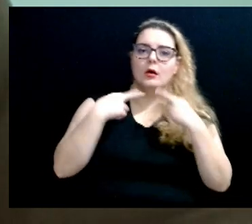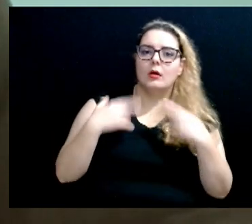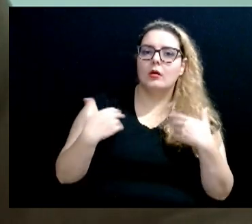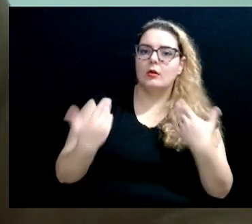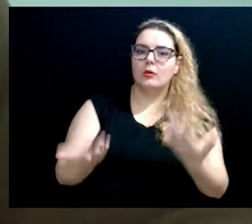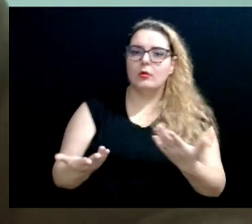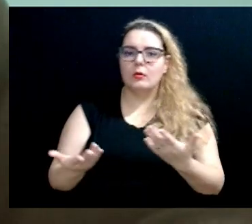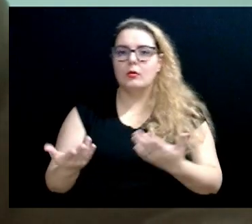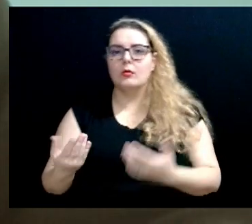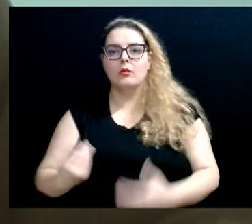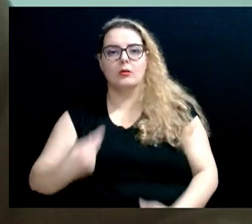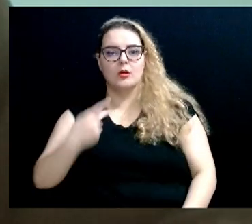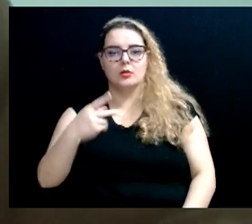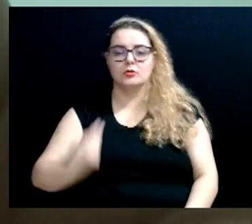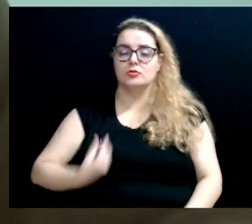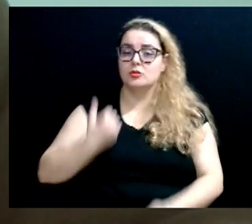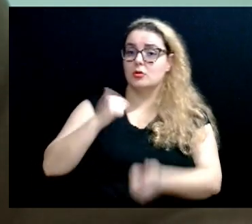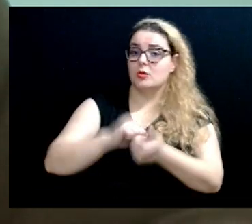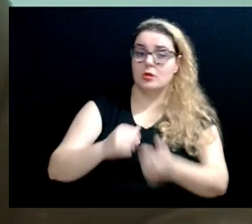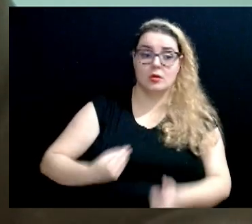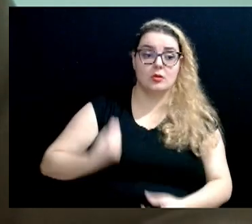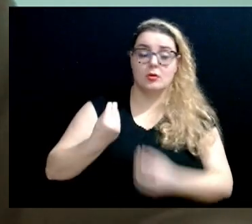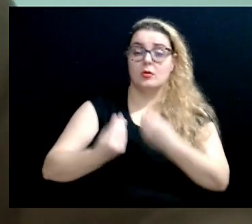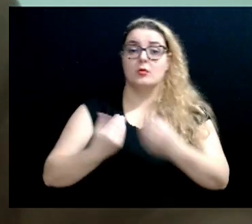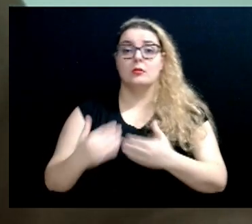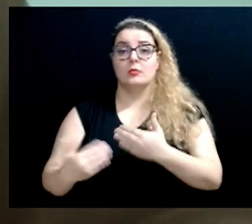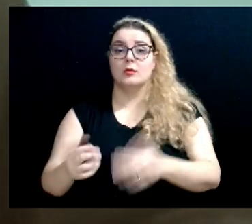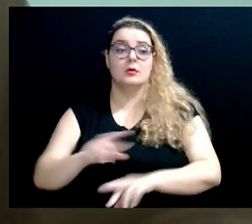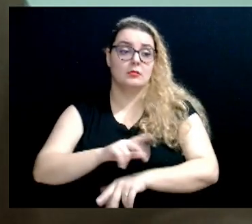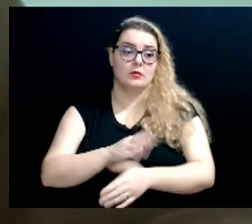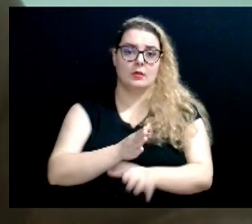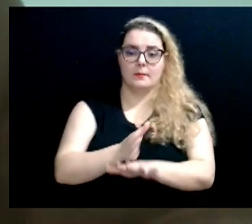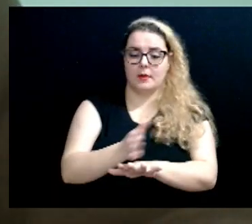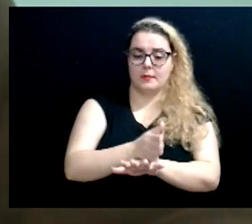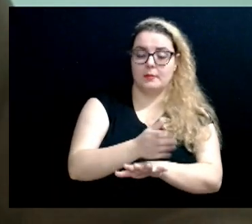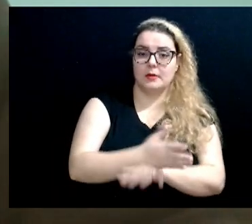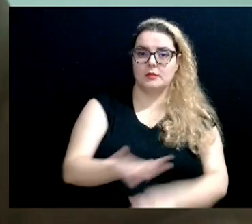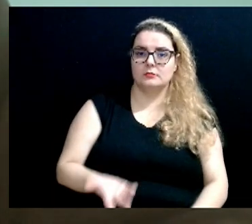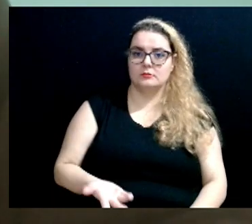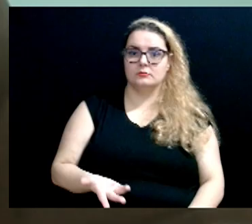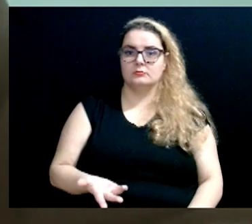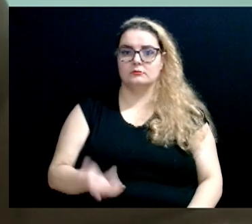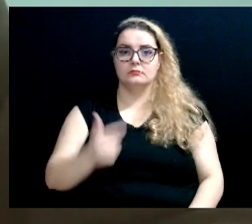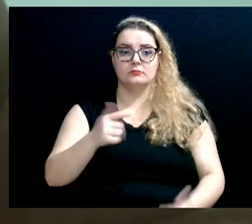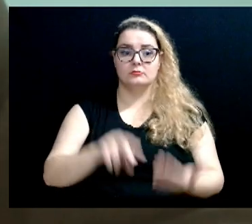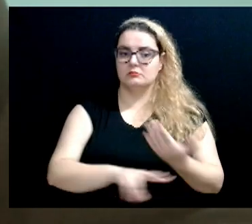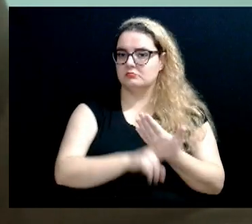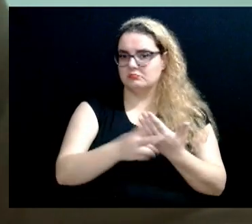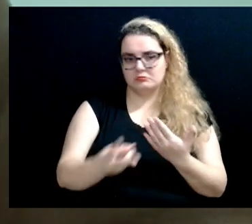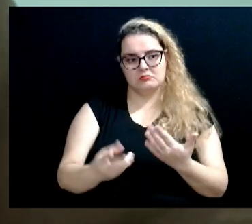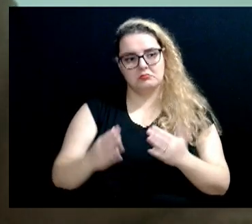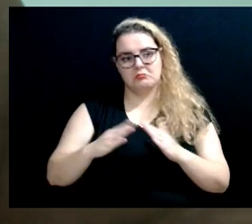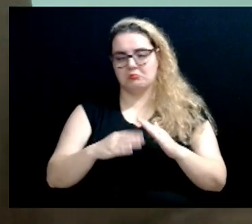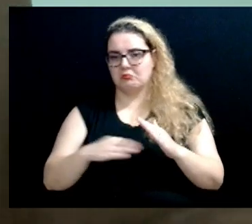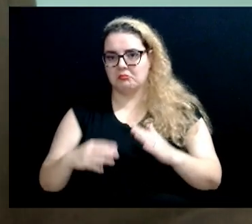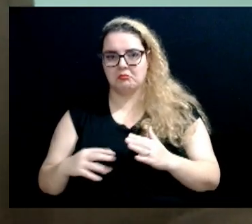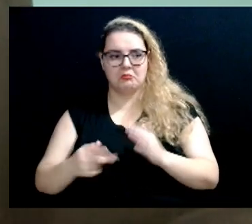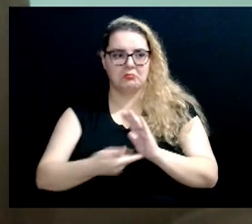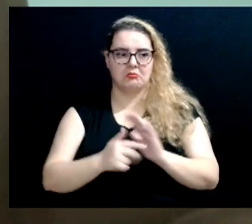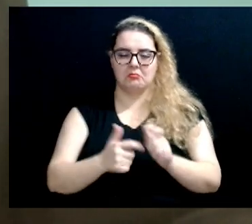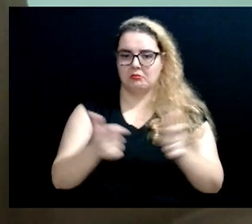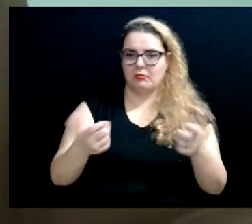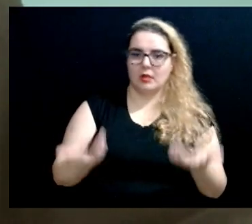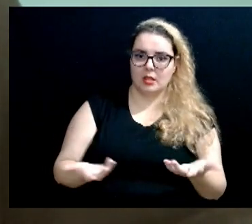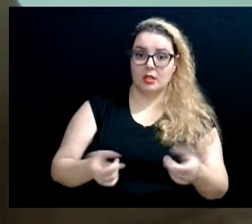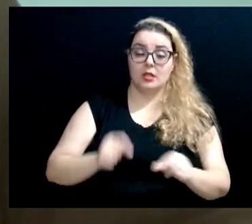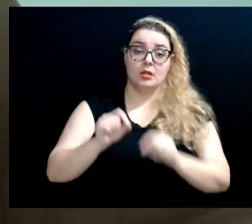vida, na qualidade de vida, como é que anda, um monte de outras coisas, de nenhum impacto clínico significativo. E aí o que a gente